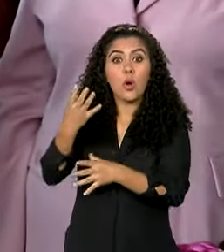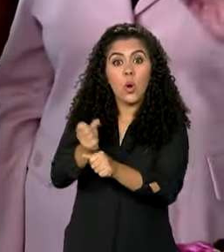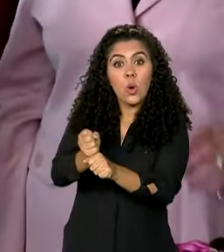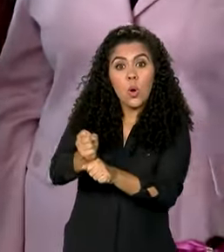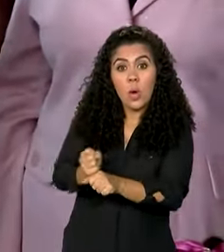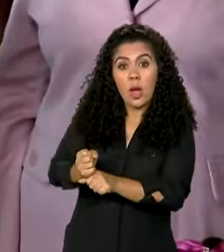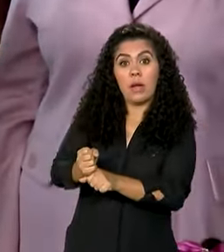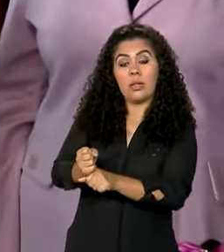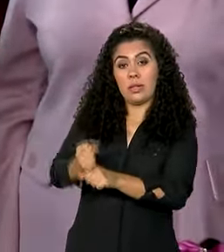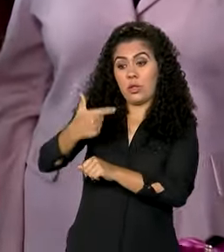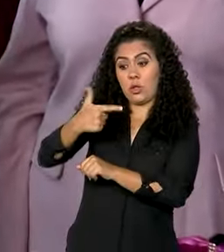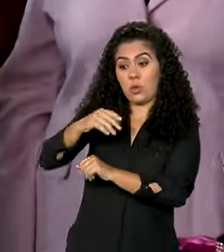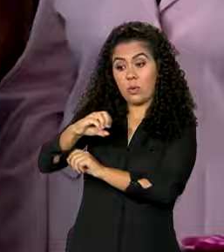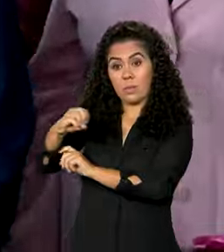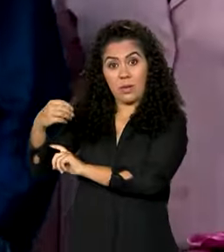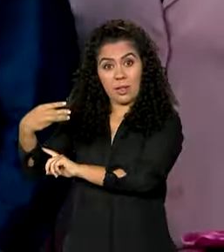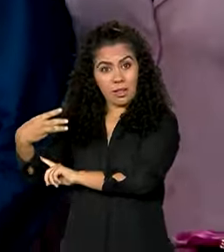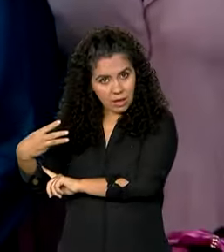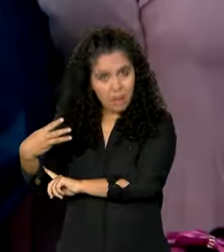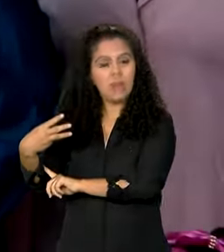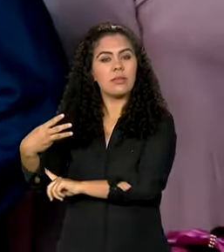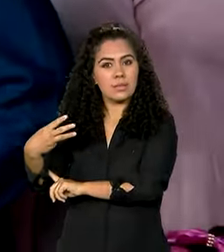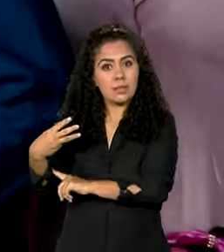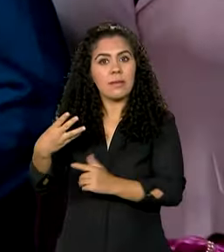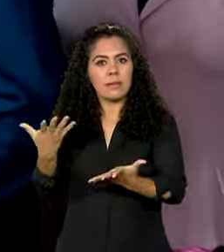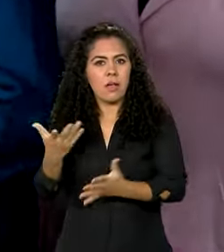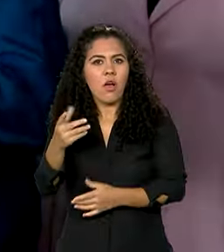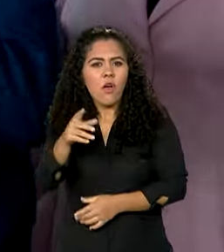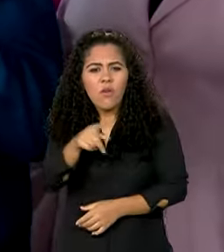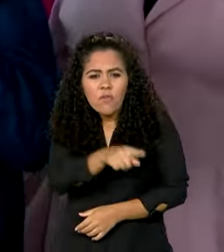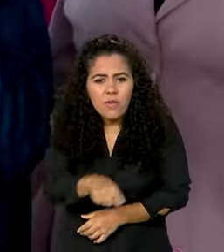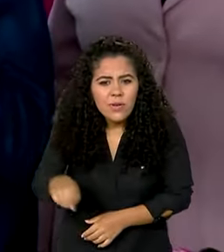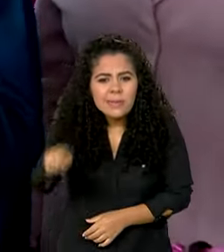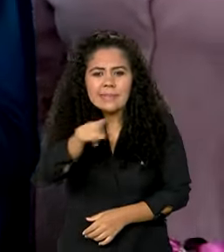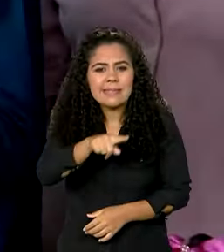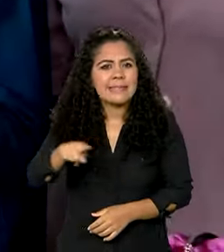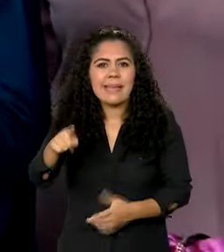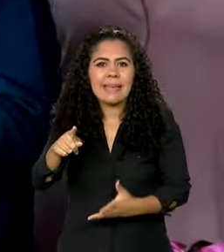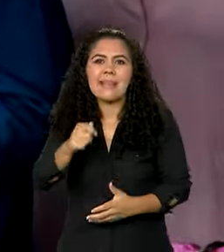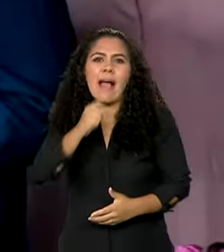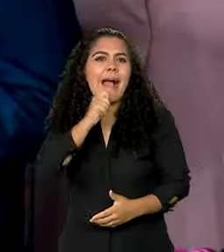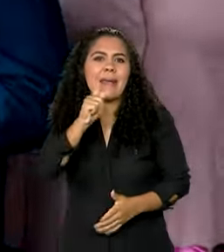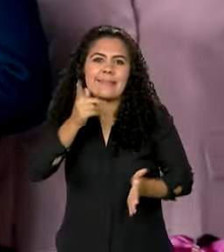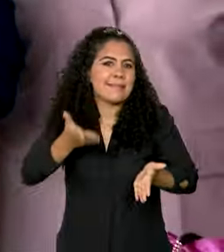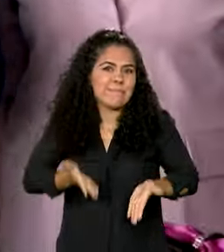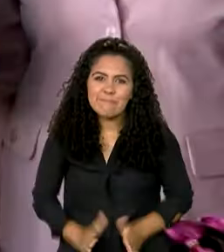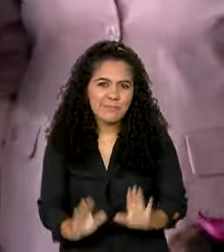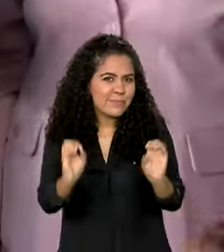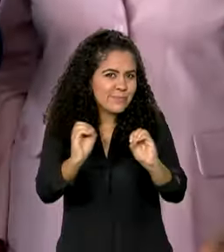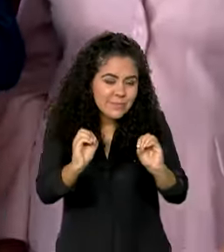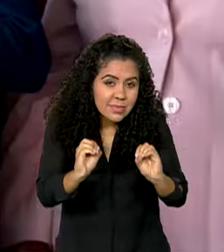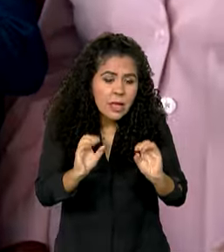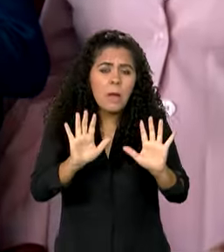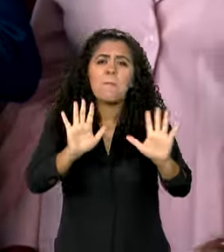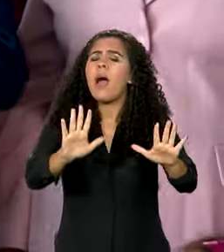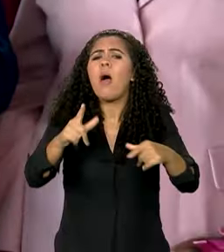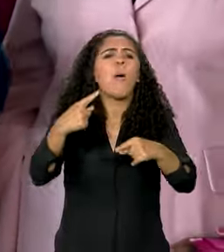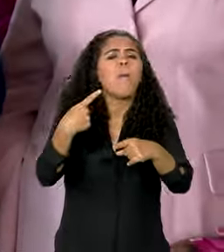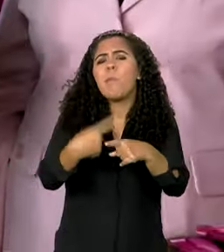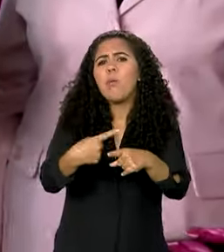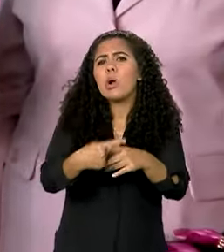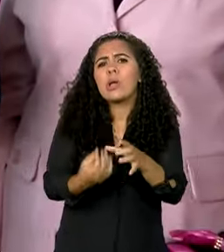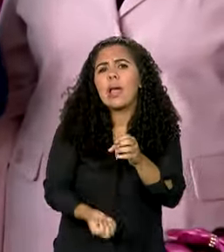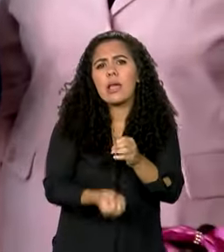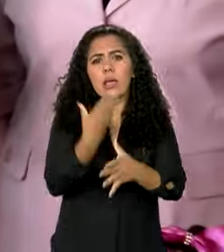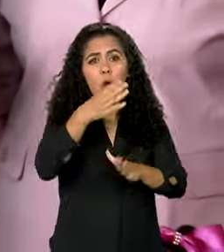de 2003. Muitos de vocês nem pensavam em nascer. E por que que nós criamos o